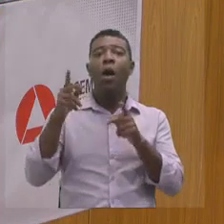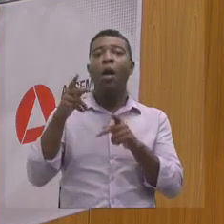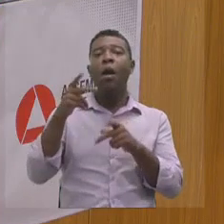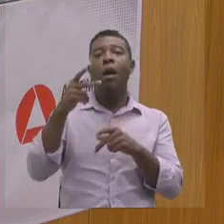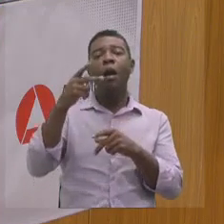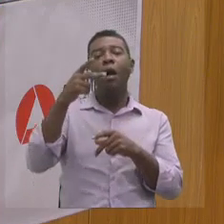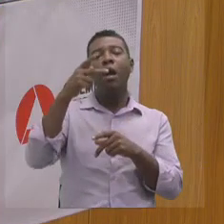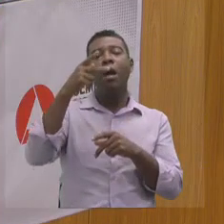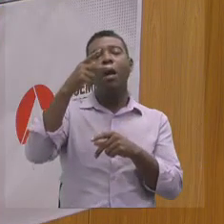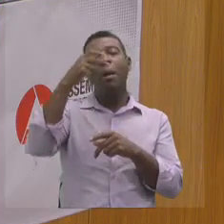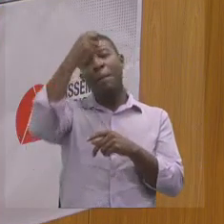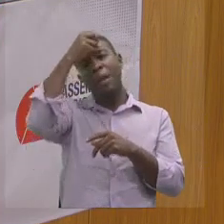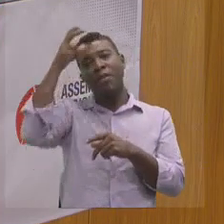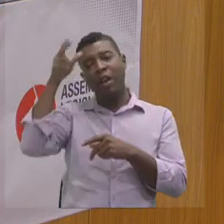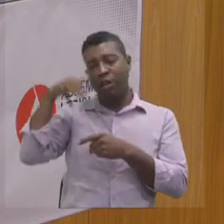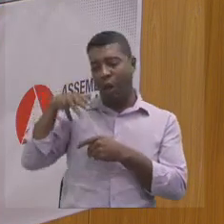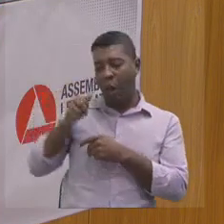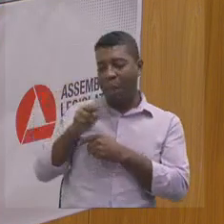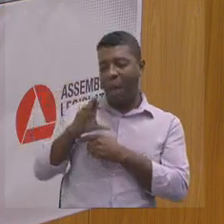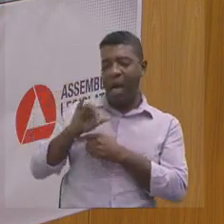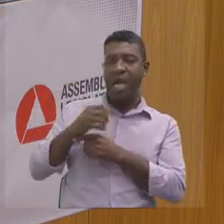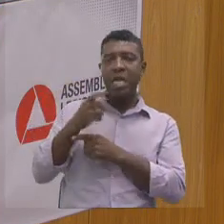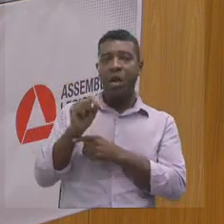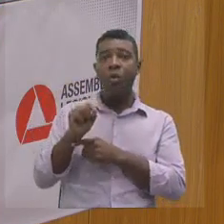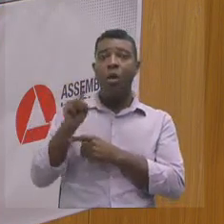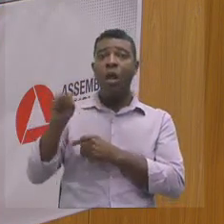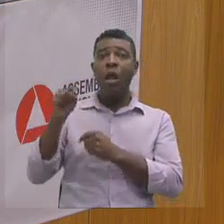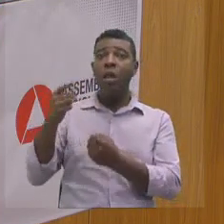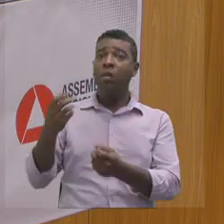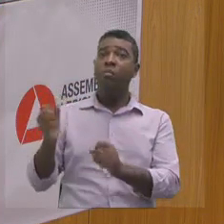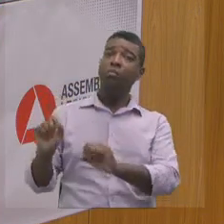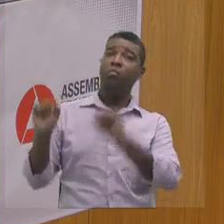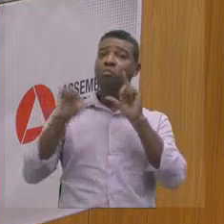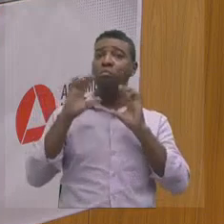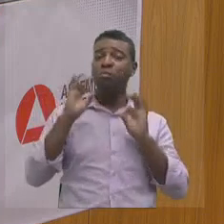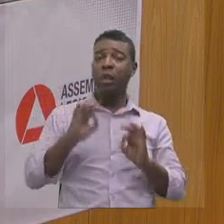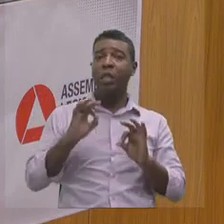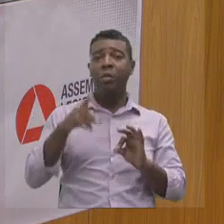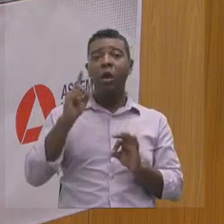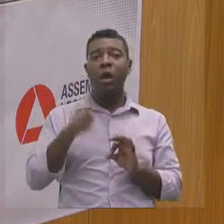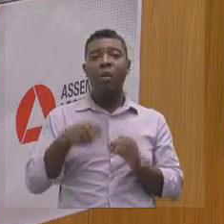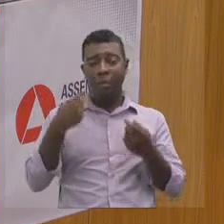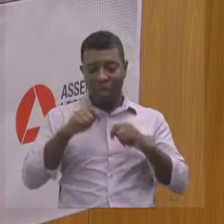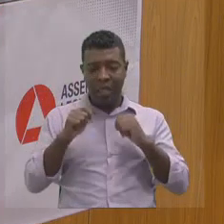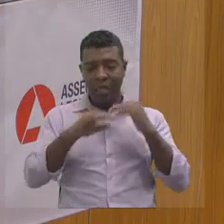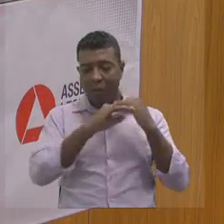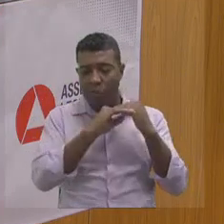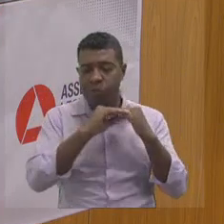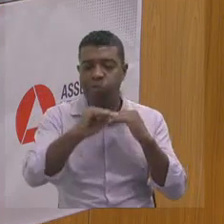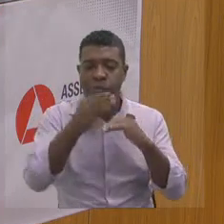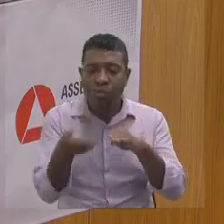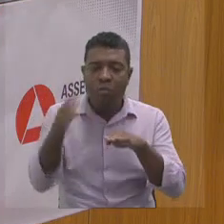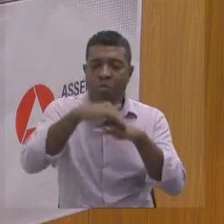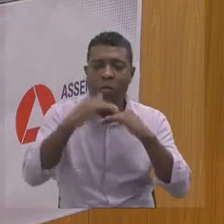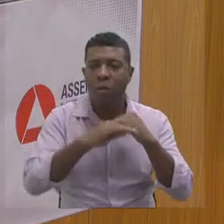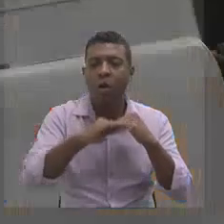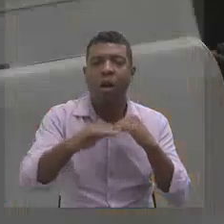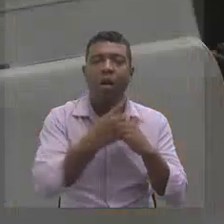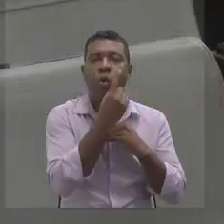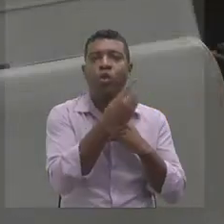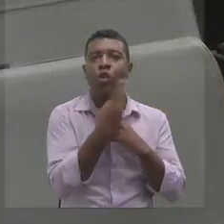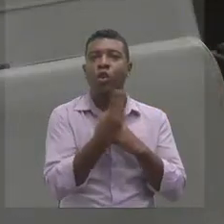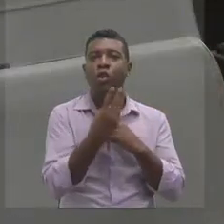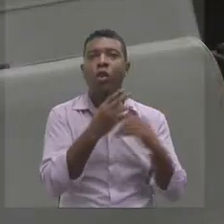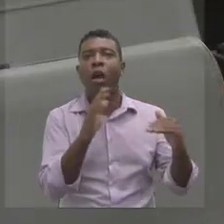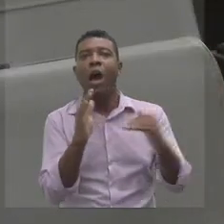que tá precisando de recapeamento da Rodovia Mg 122 que liga br-251 até Espinosa